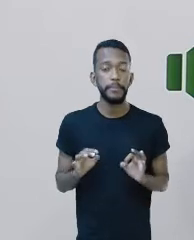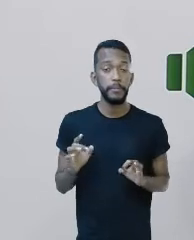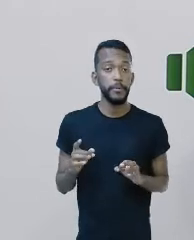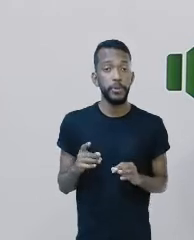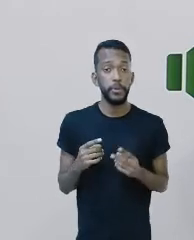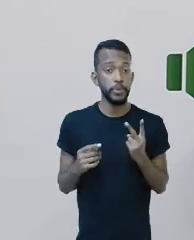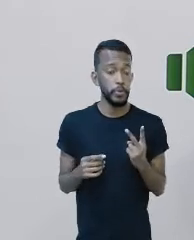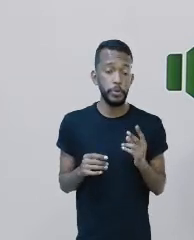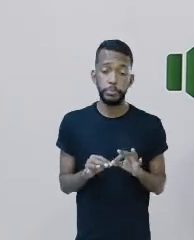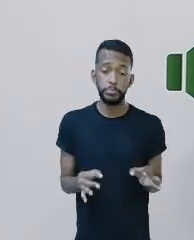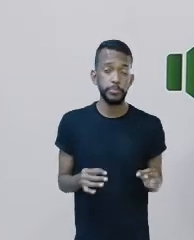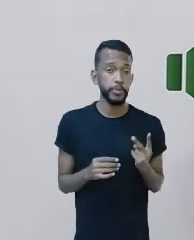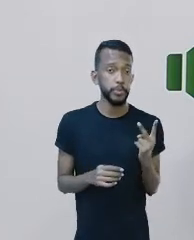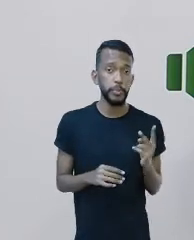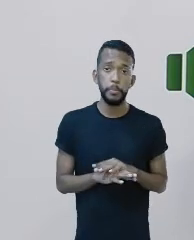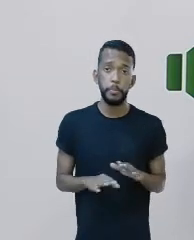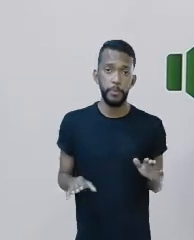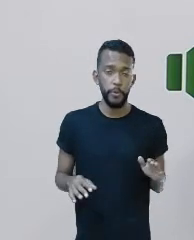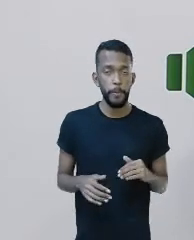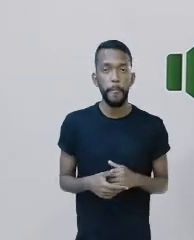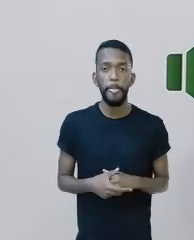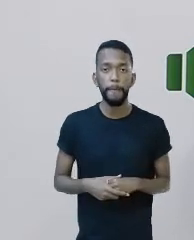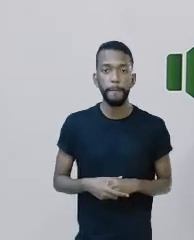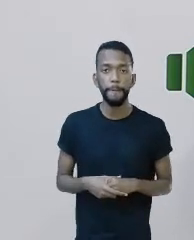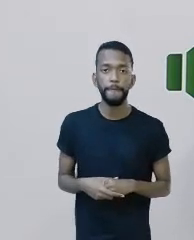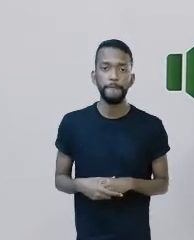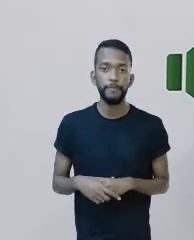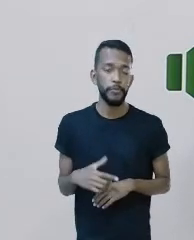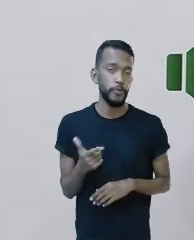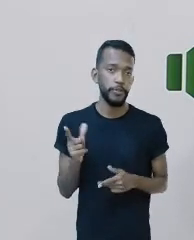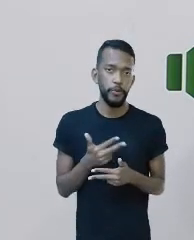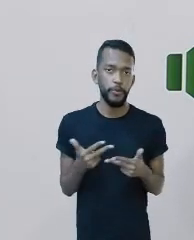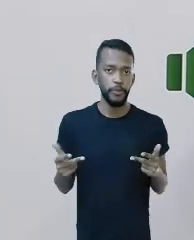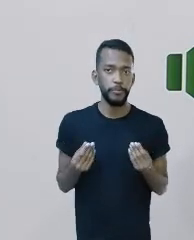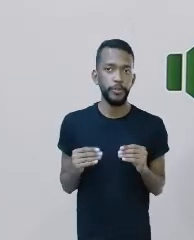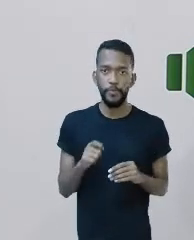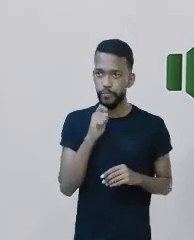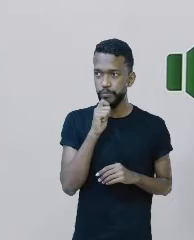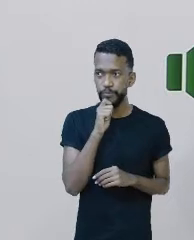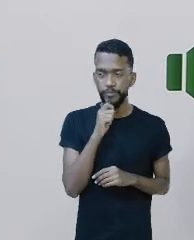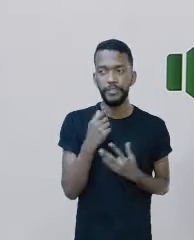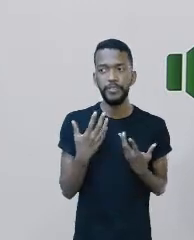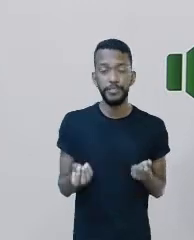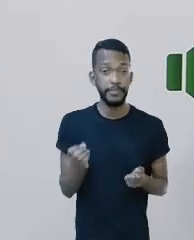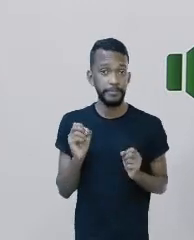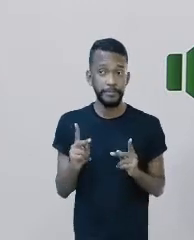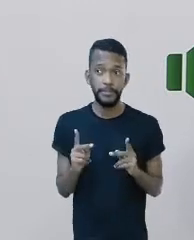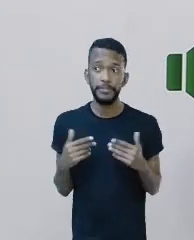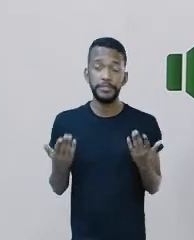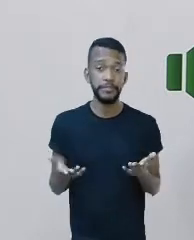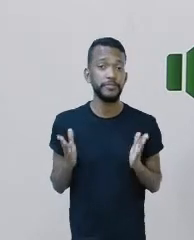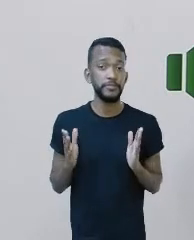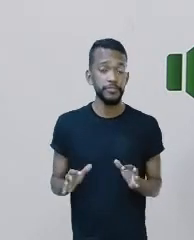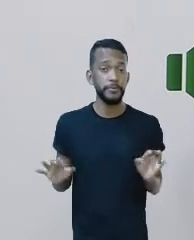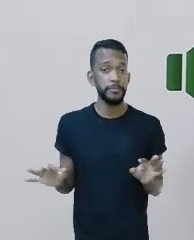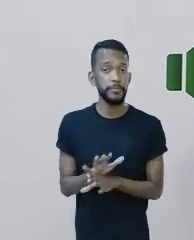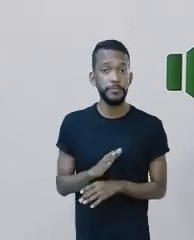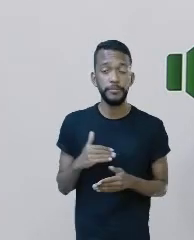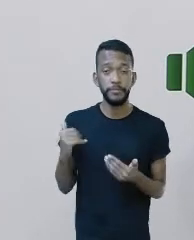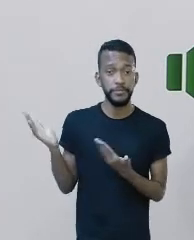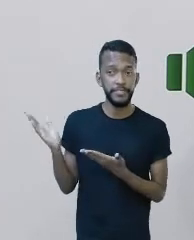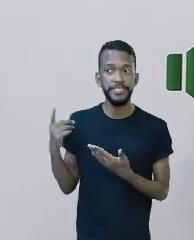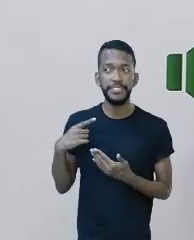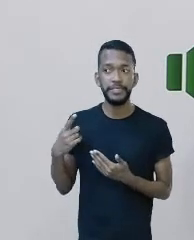vale 2 na unidade, não tem outra coisa para colocar, tá bom, minha gente? Então, foi formado aí, vocês viram